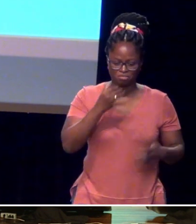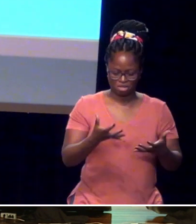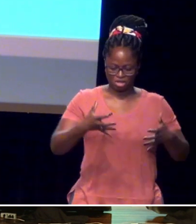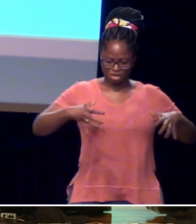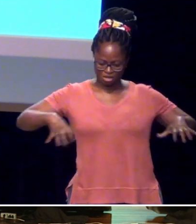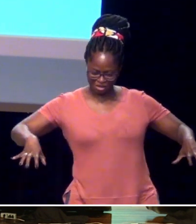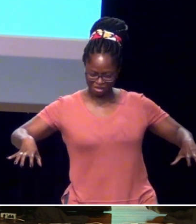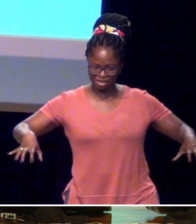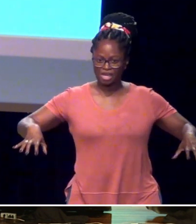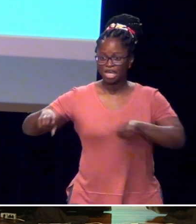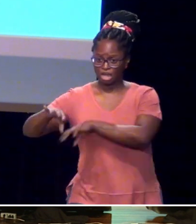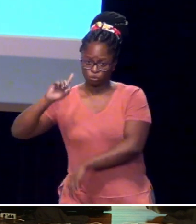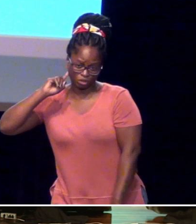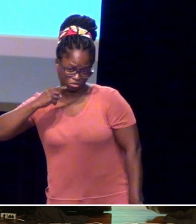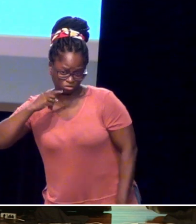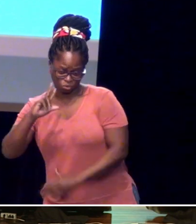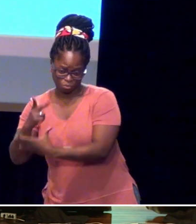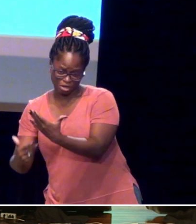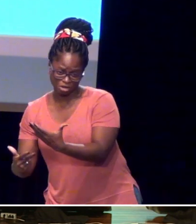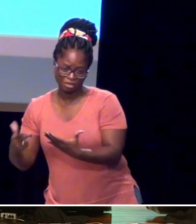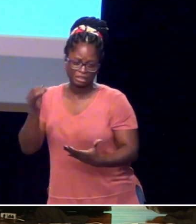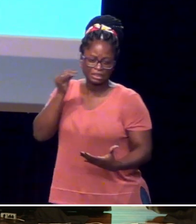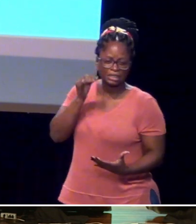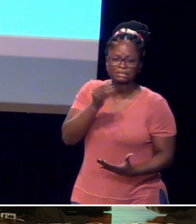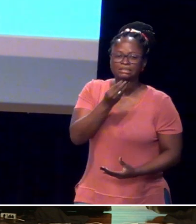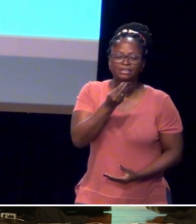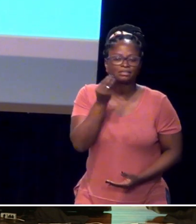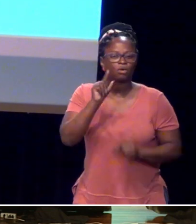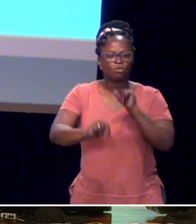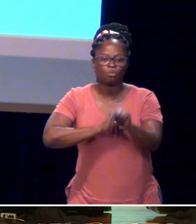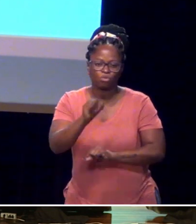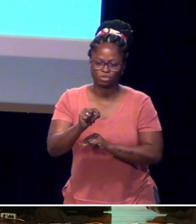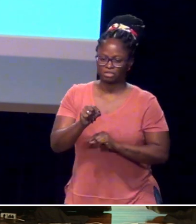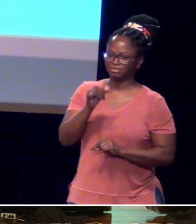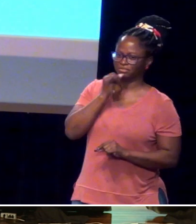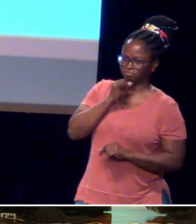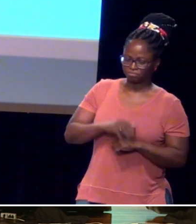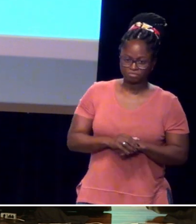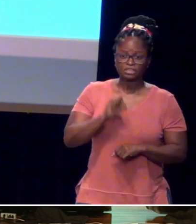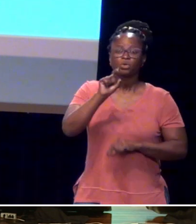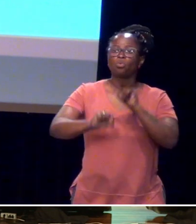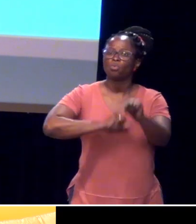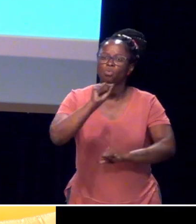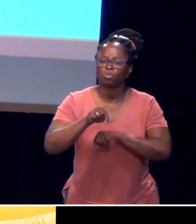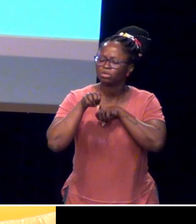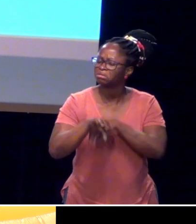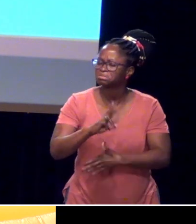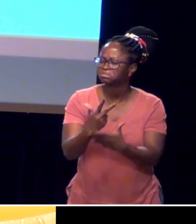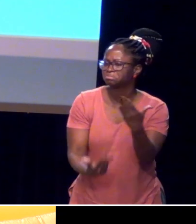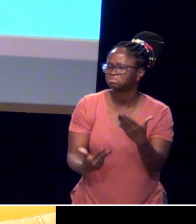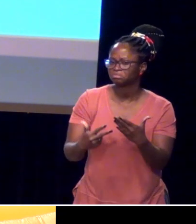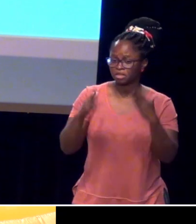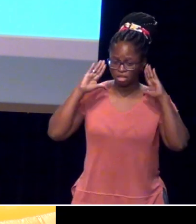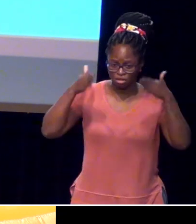a educação bilíngue de surdos, aproximar e distanciar no sentido de o que a educação bilíngue